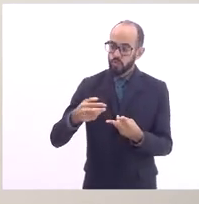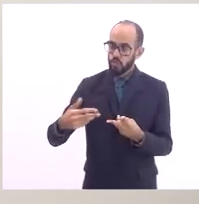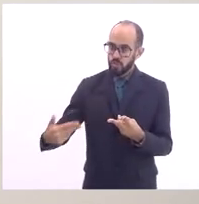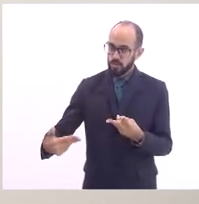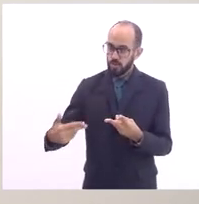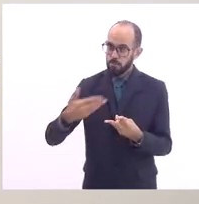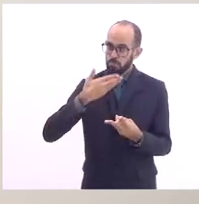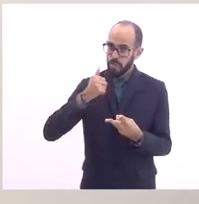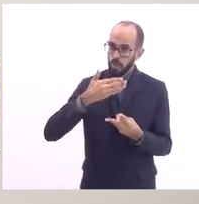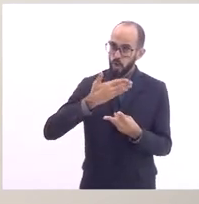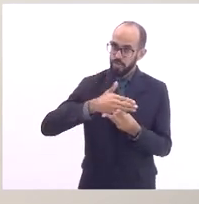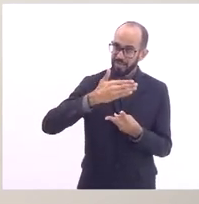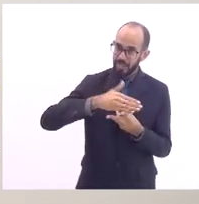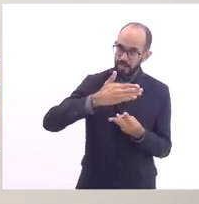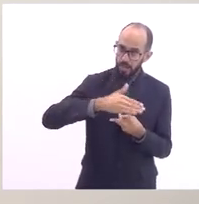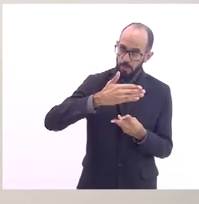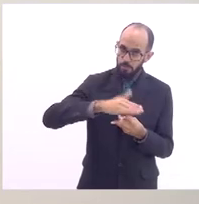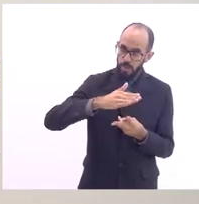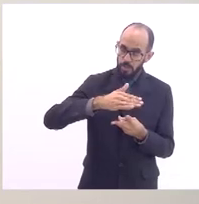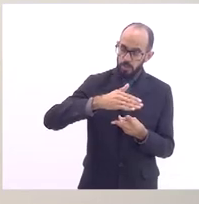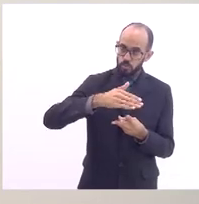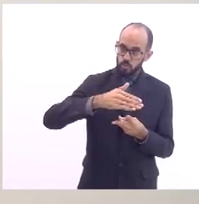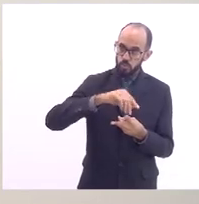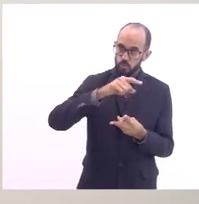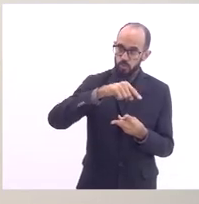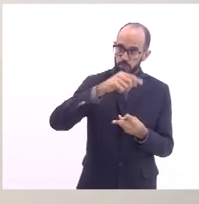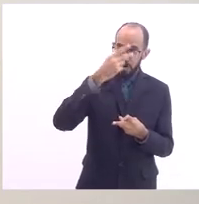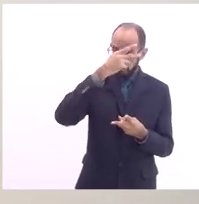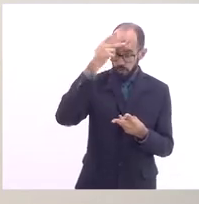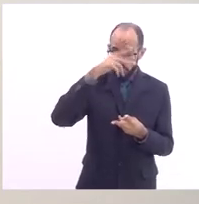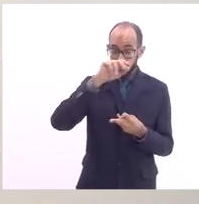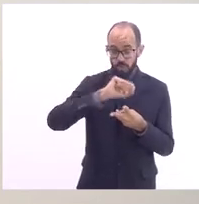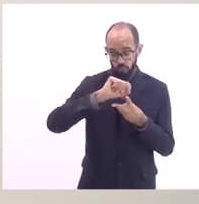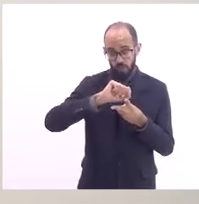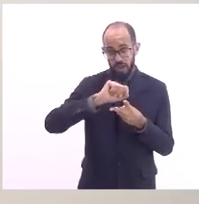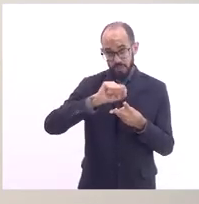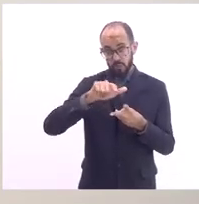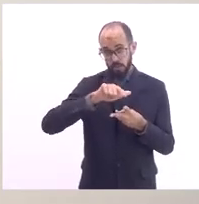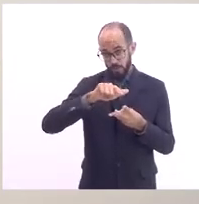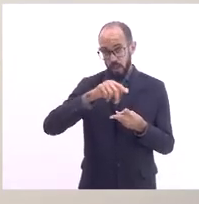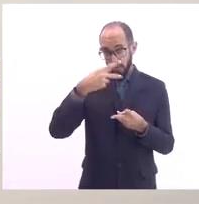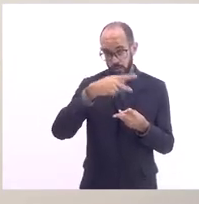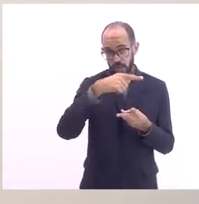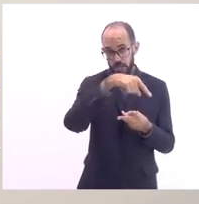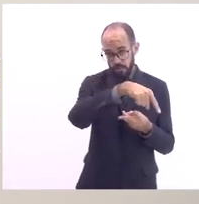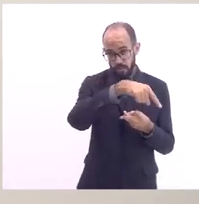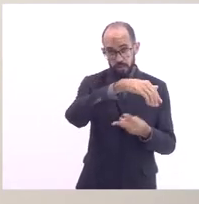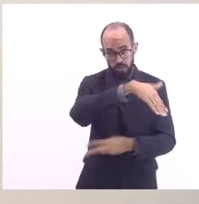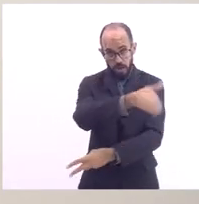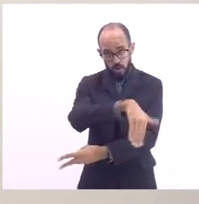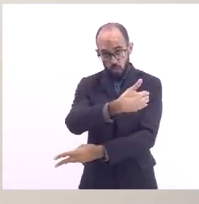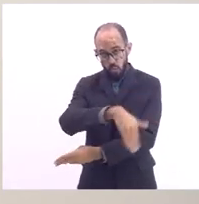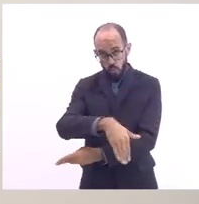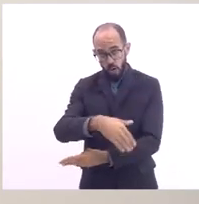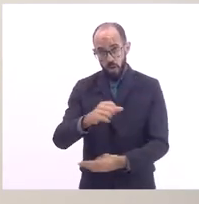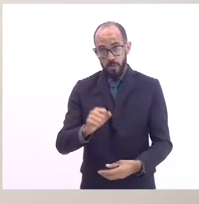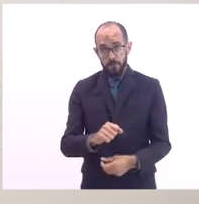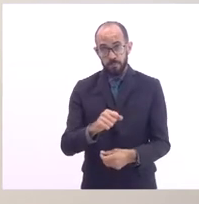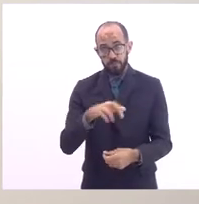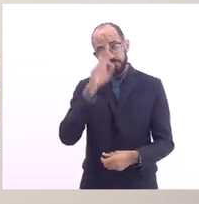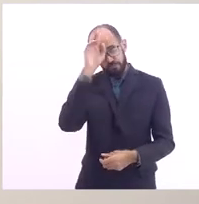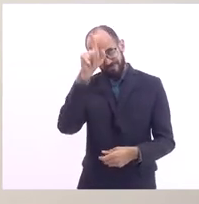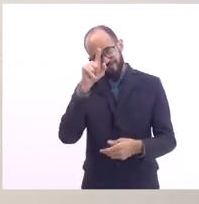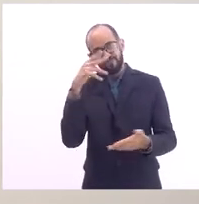Melhor treinamento e qualificação dos leituristas que estão realizando o seu trabalho, estão desempenhando as suas funções. O equívoco